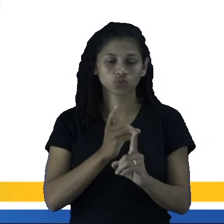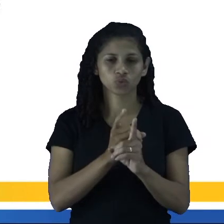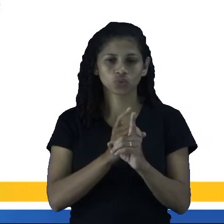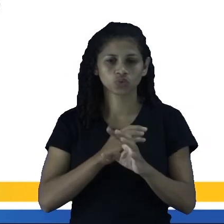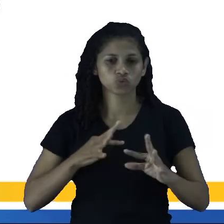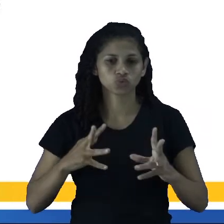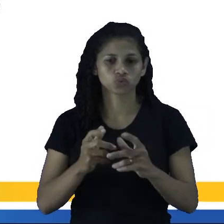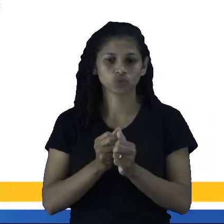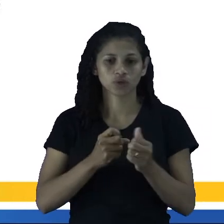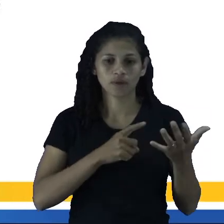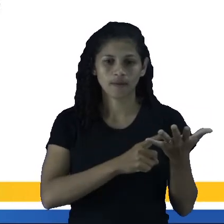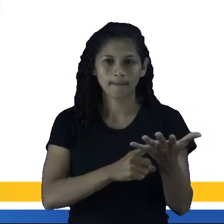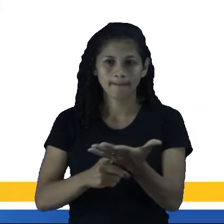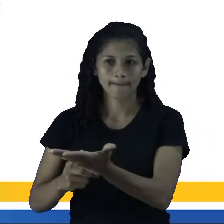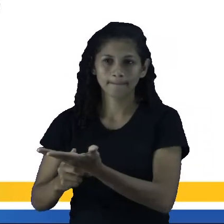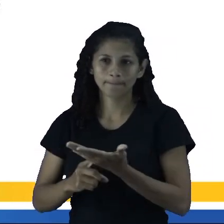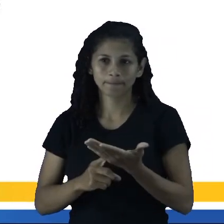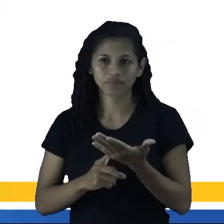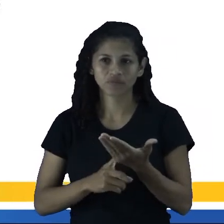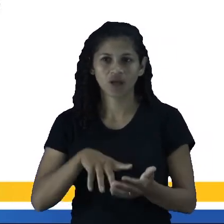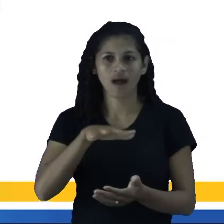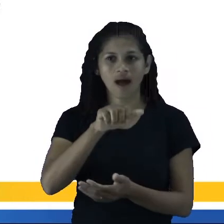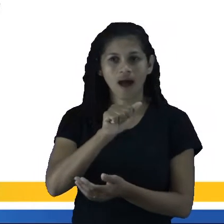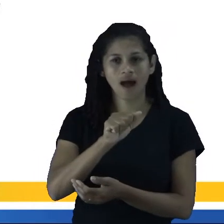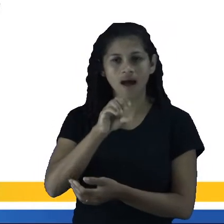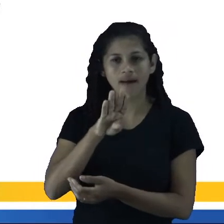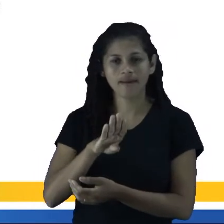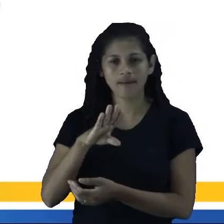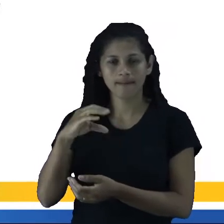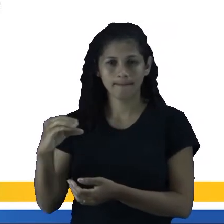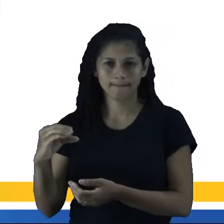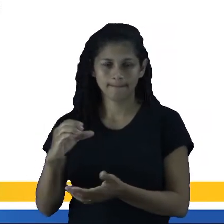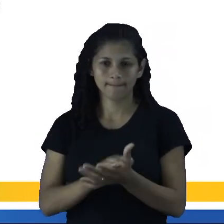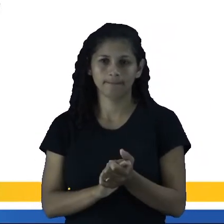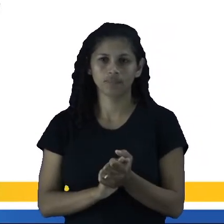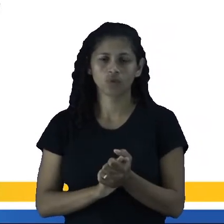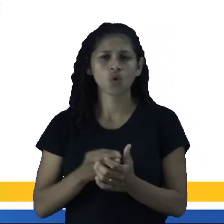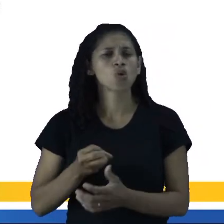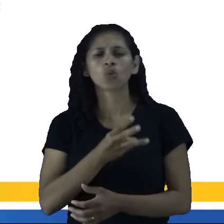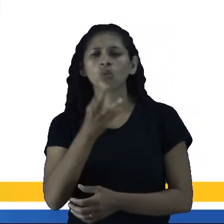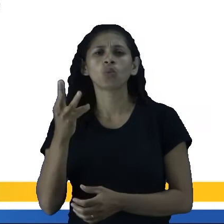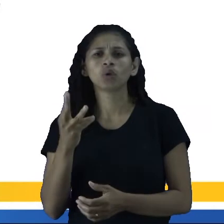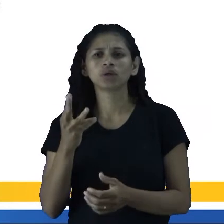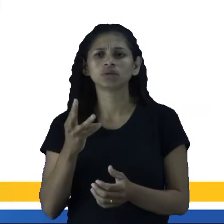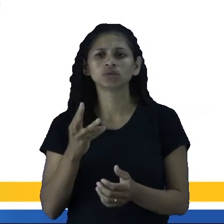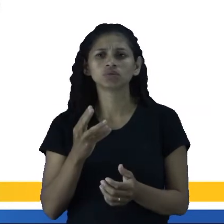possíveis do conjunto A, B, C e D. Presta atenção aqui, ó. Quantos elementos eu tenho aqui?